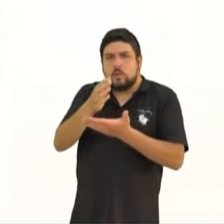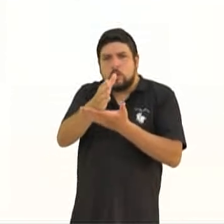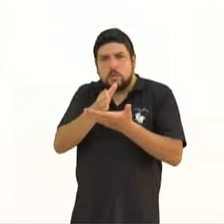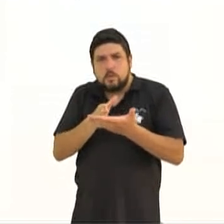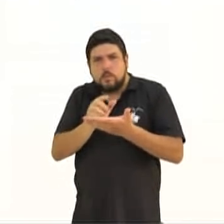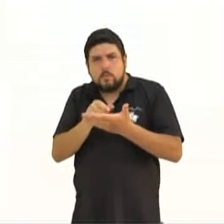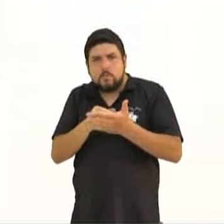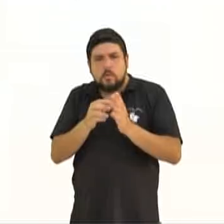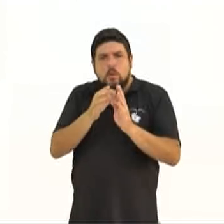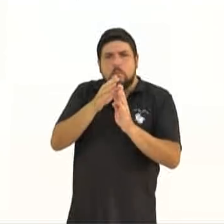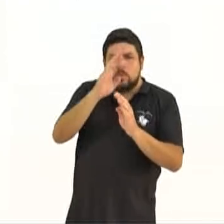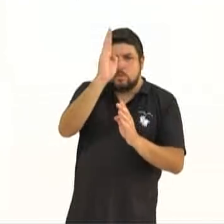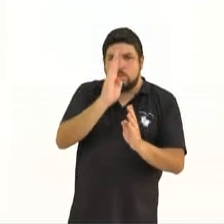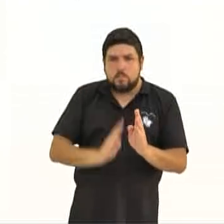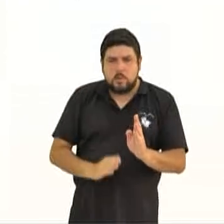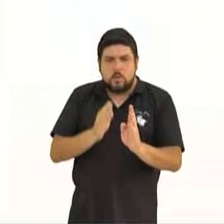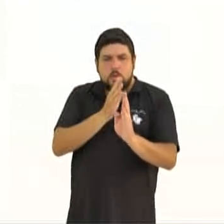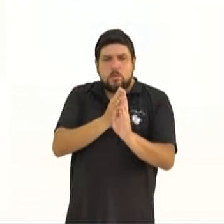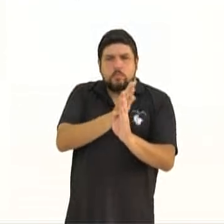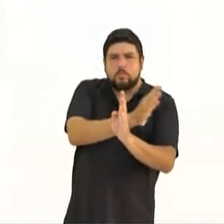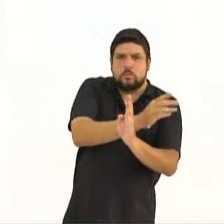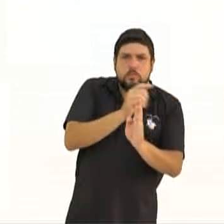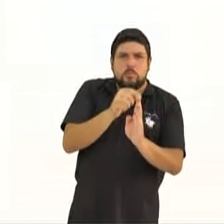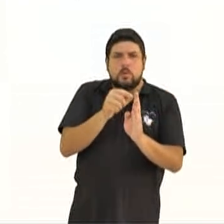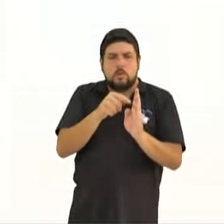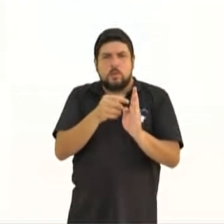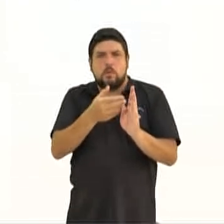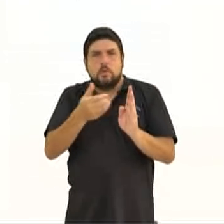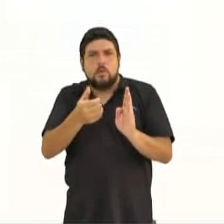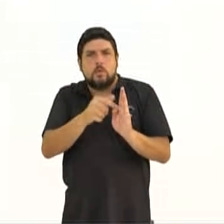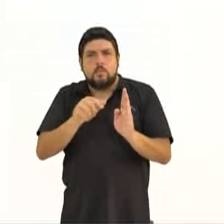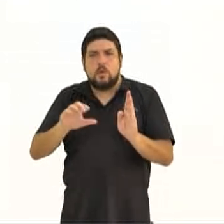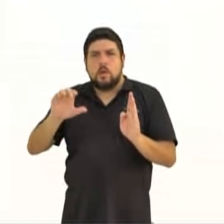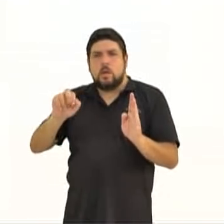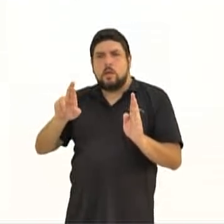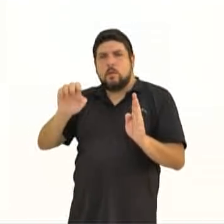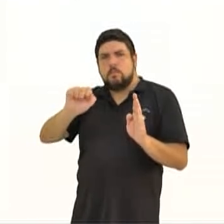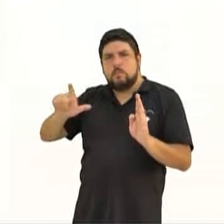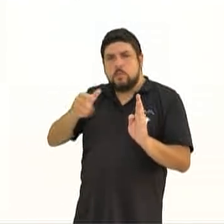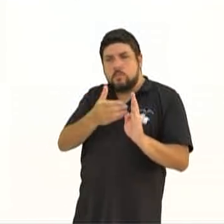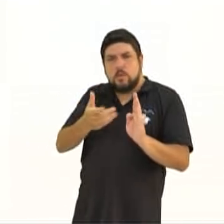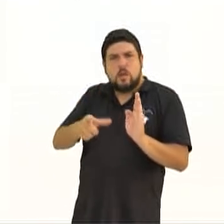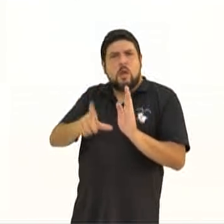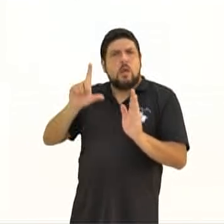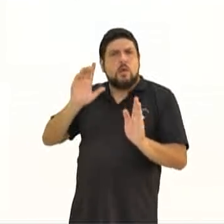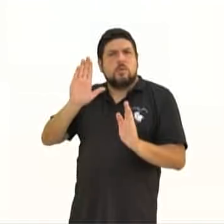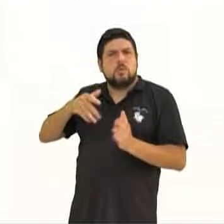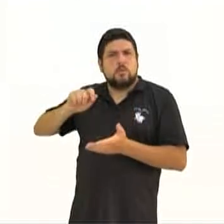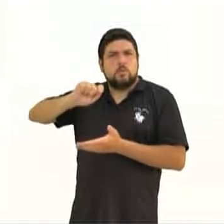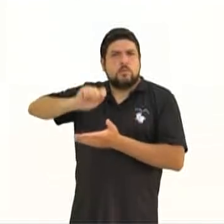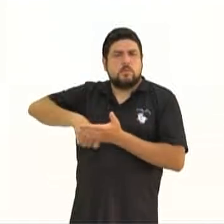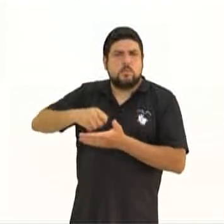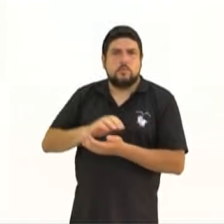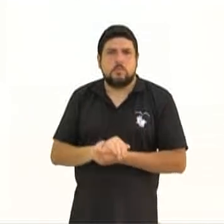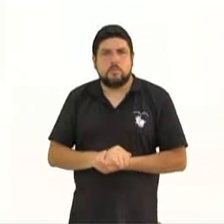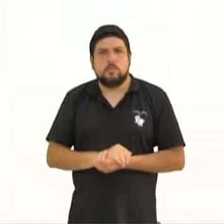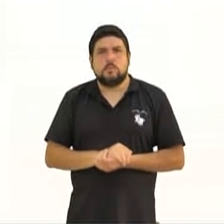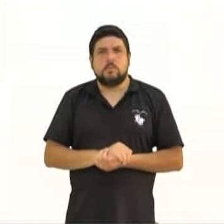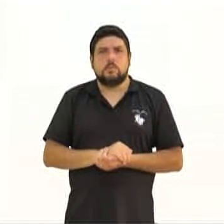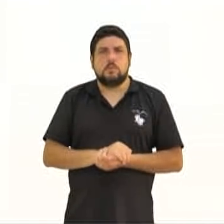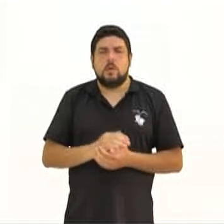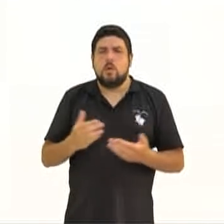território brasileiro? Esse tratado já tinha sido assinado, ele é anterior a Pedro Álvares Cabral chegar aqui. Hoje nós temos evidências